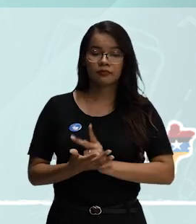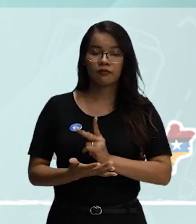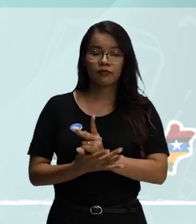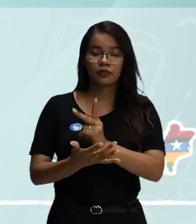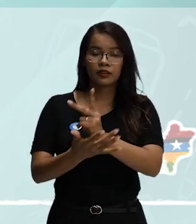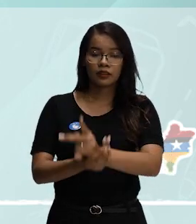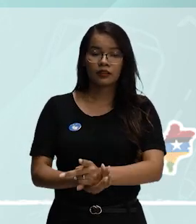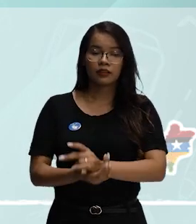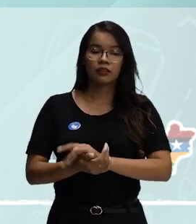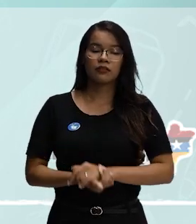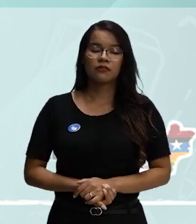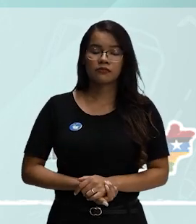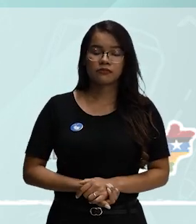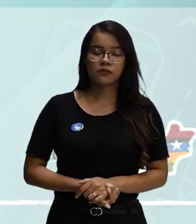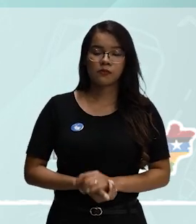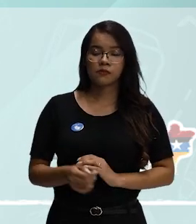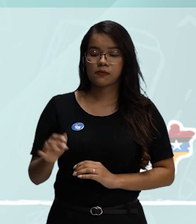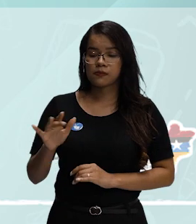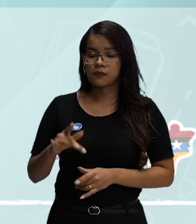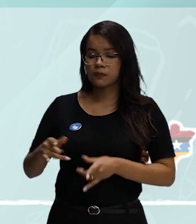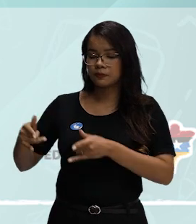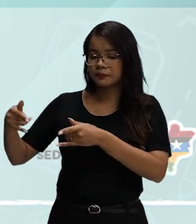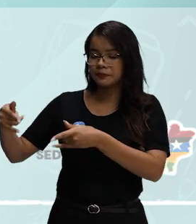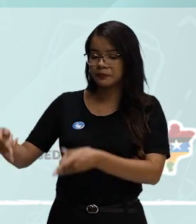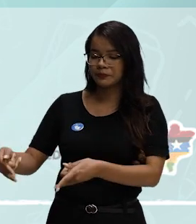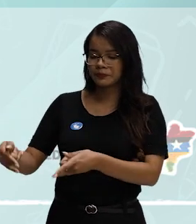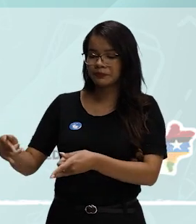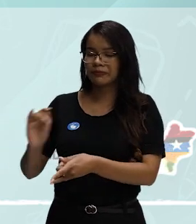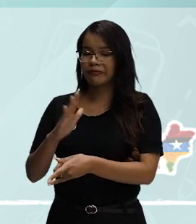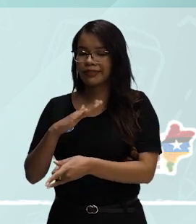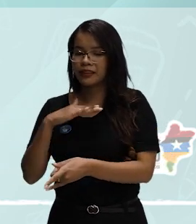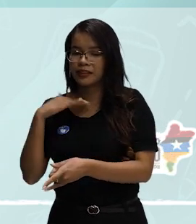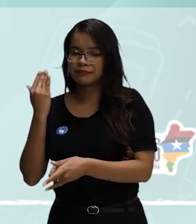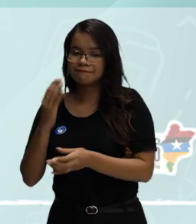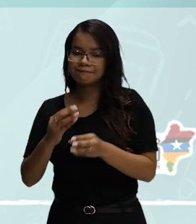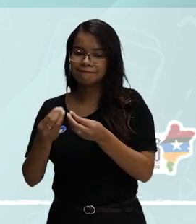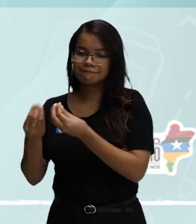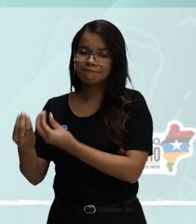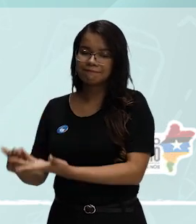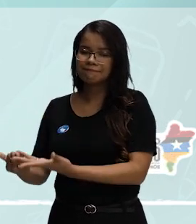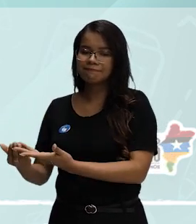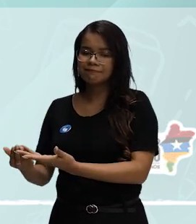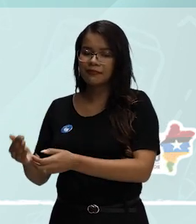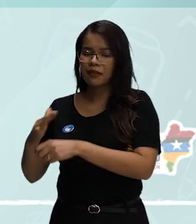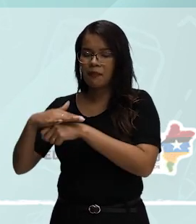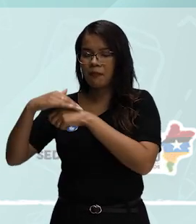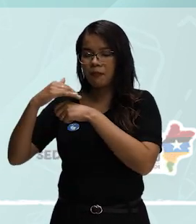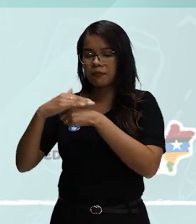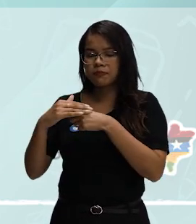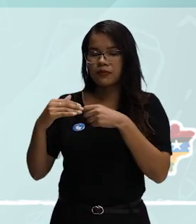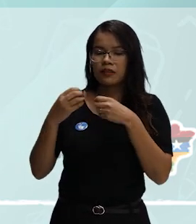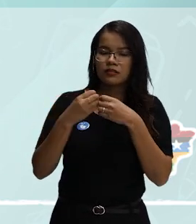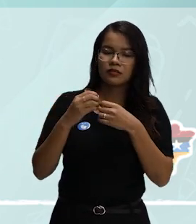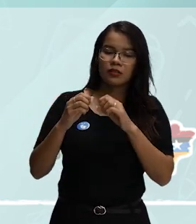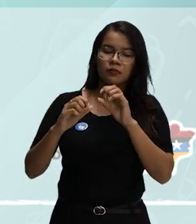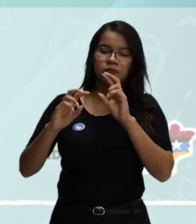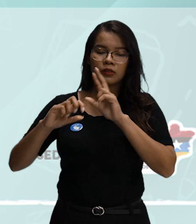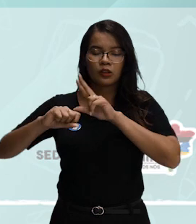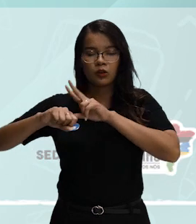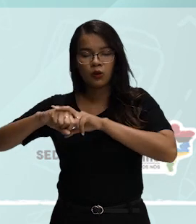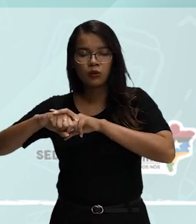Do leito, embalde no macio encosto, tento o sono reter,